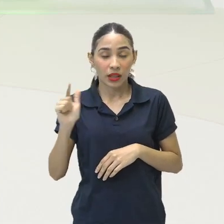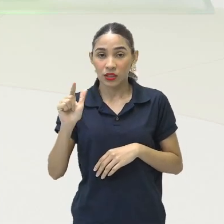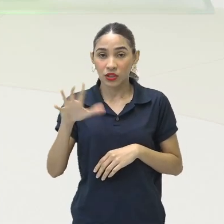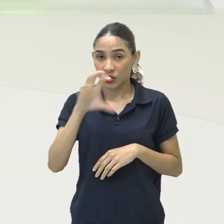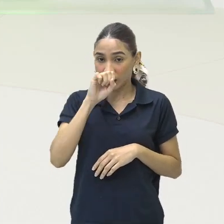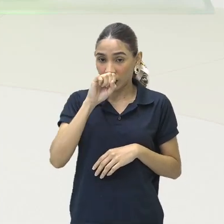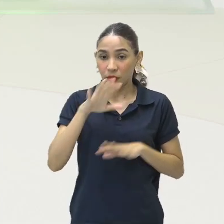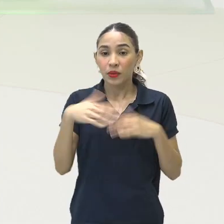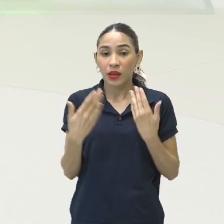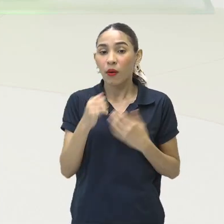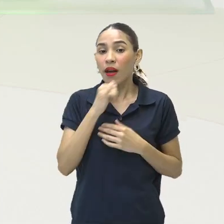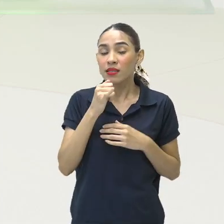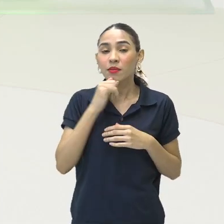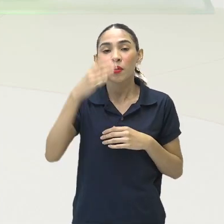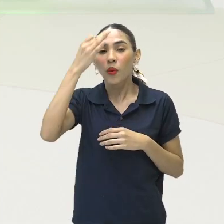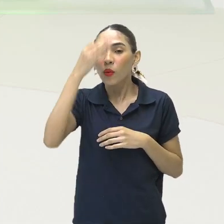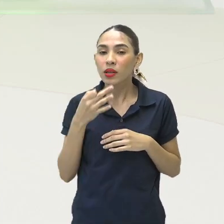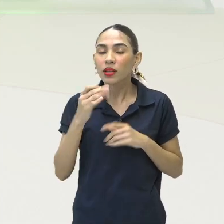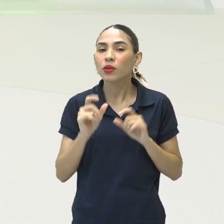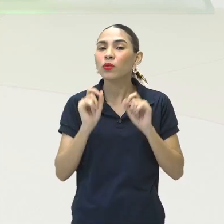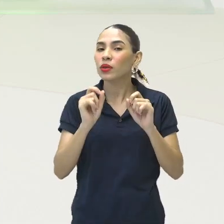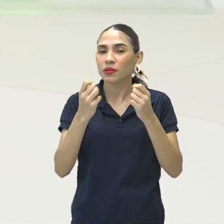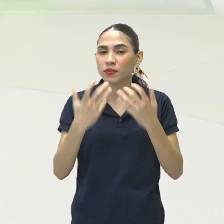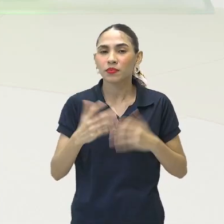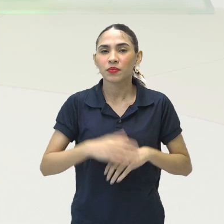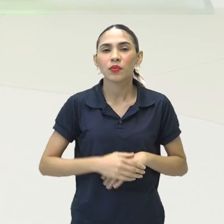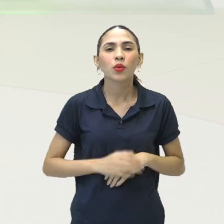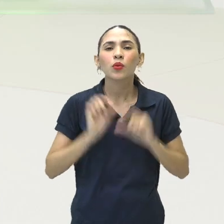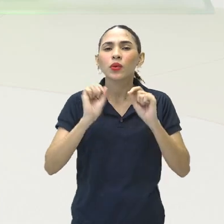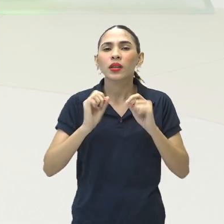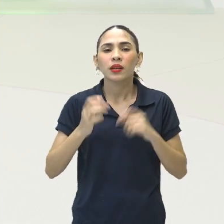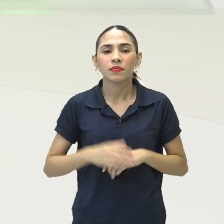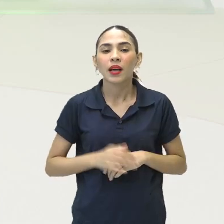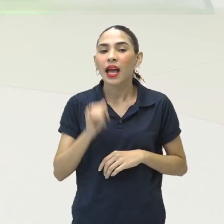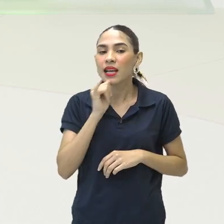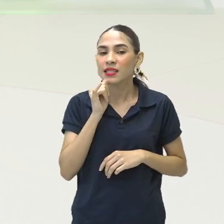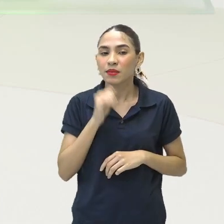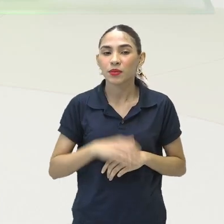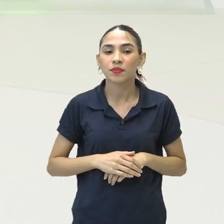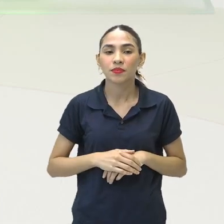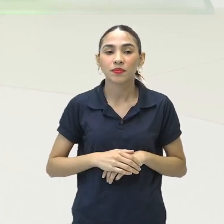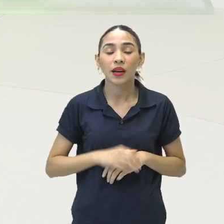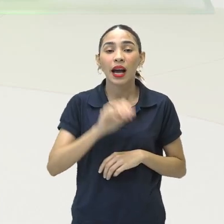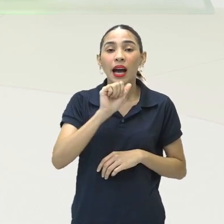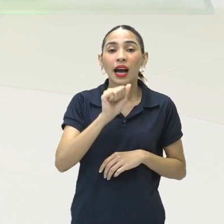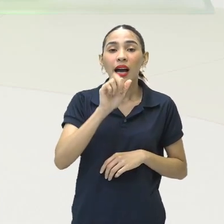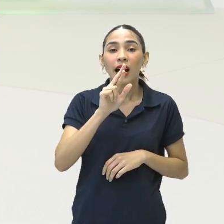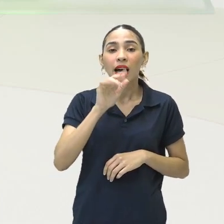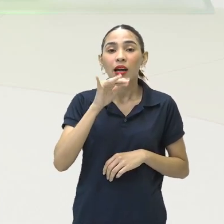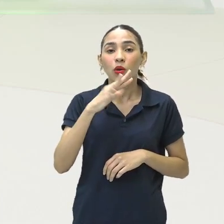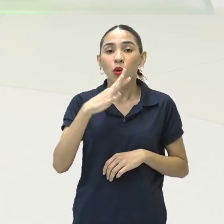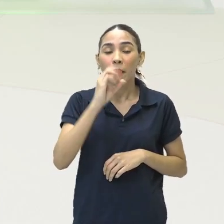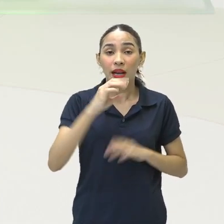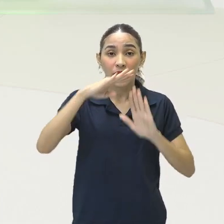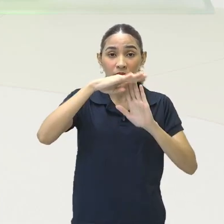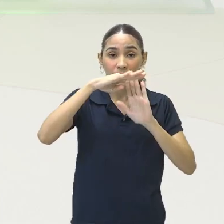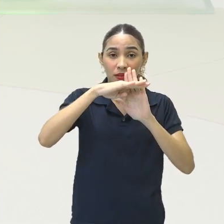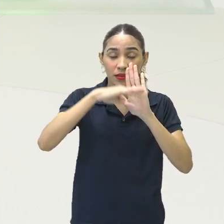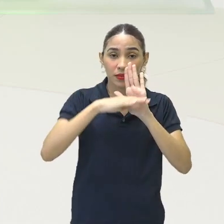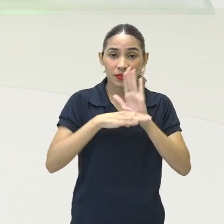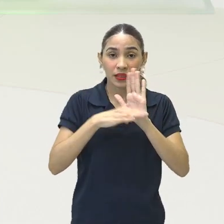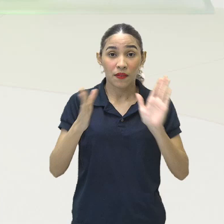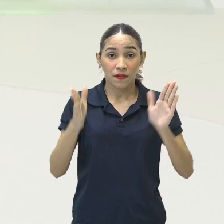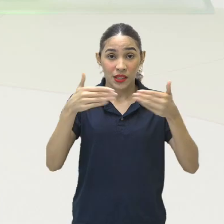aromáticas. Então, vamos compreender o que eu estou falando. O que é uma cadeia? Vou começar aqui pela cadeia aromática. A classificação das